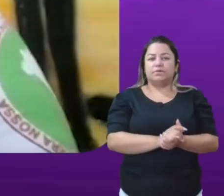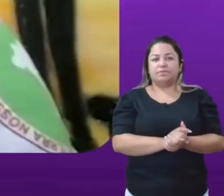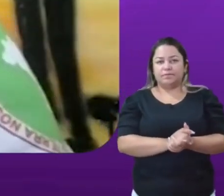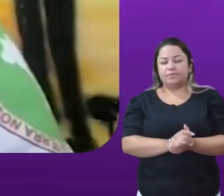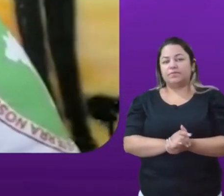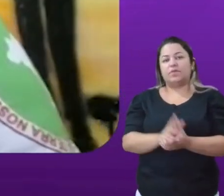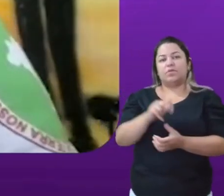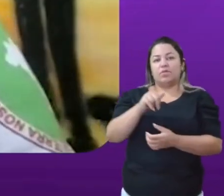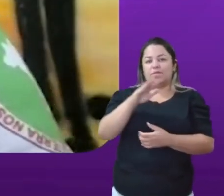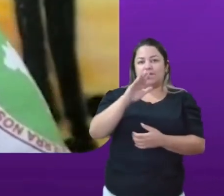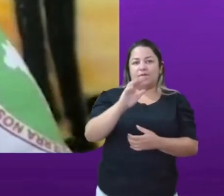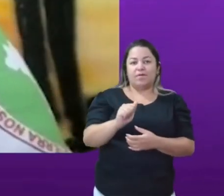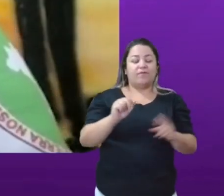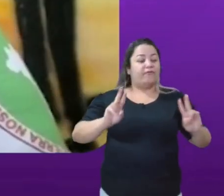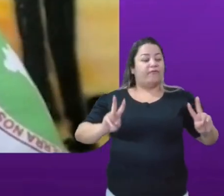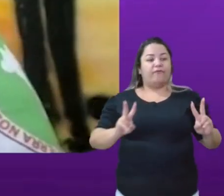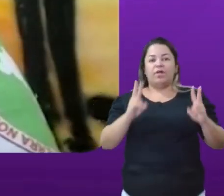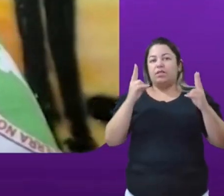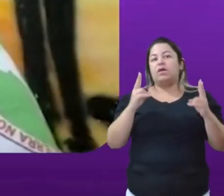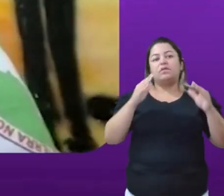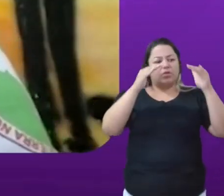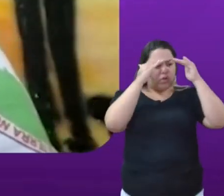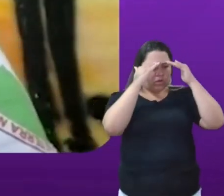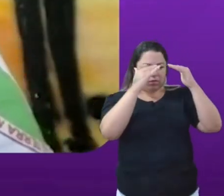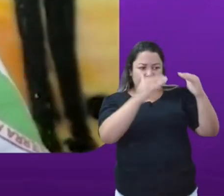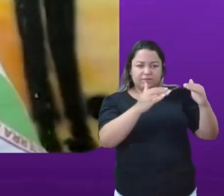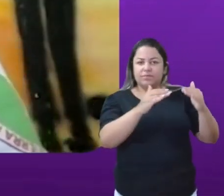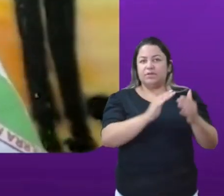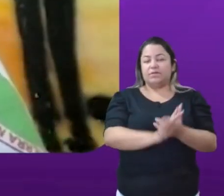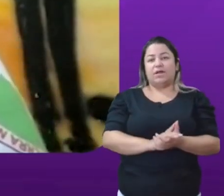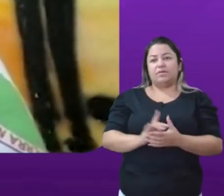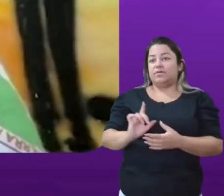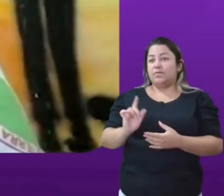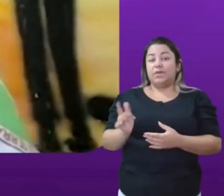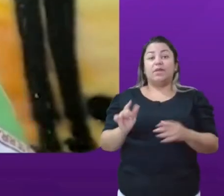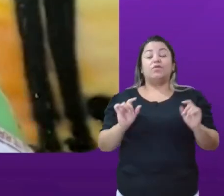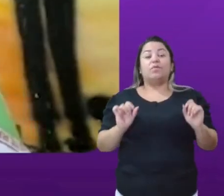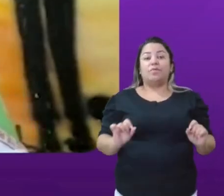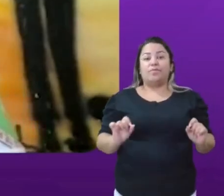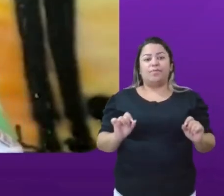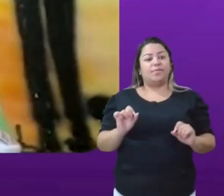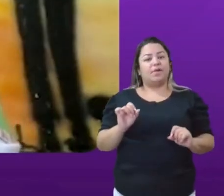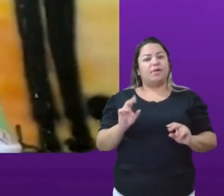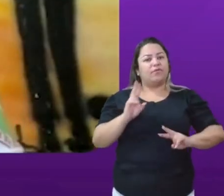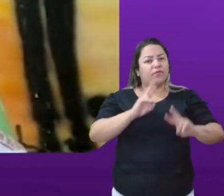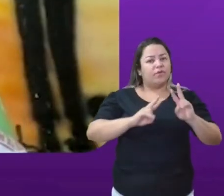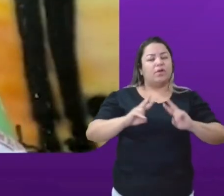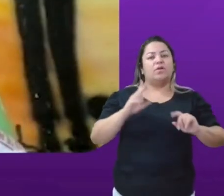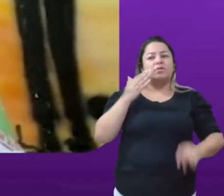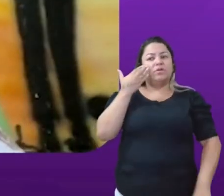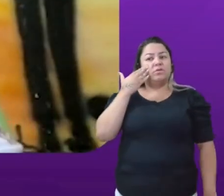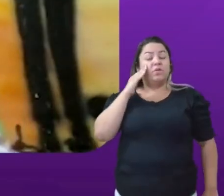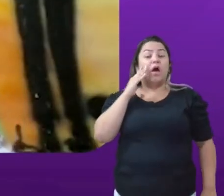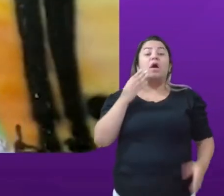nós nunca fomos valorizadas, nem respeitadas, e nem muito menos vistas